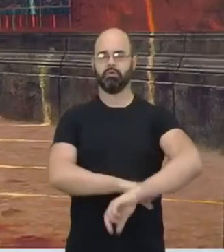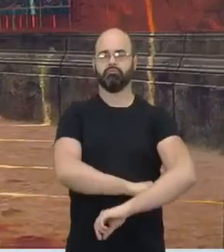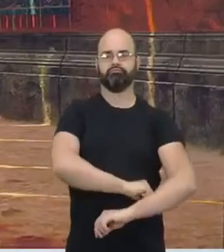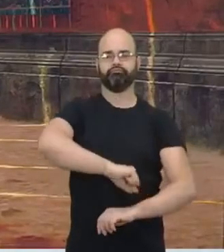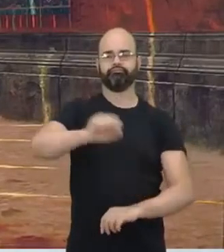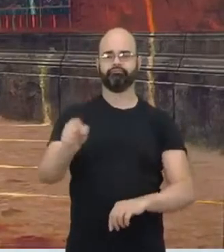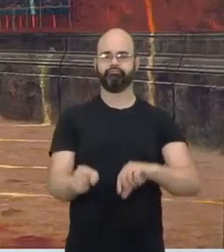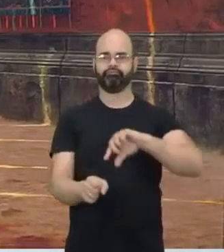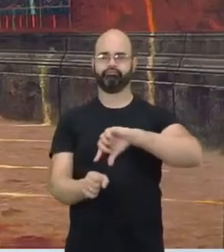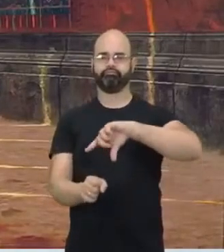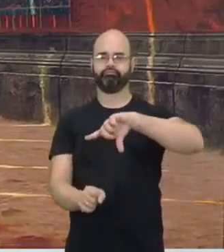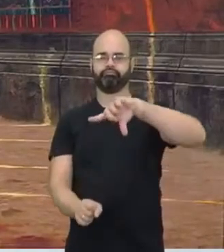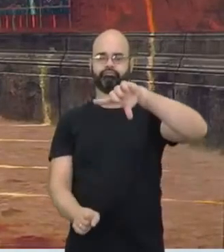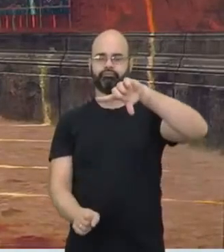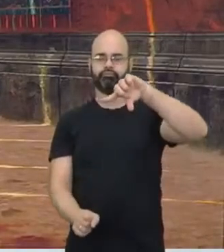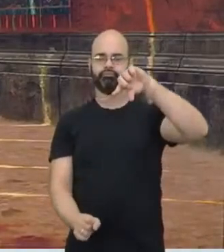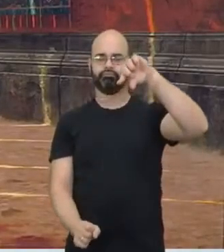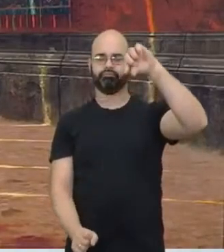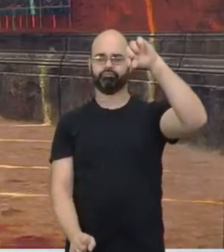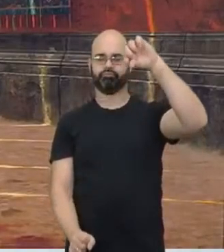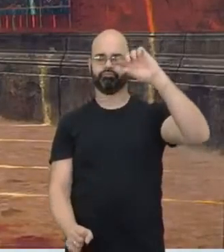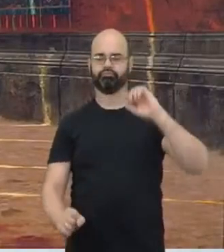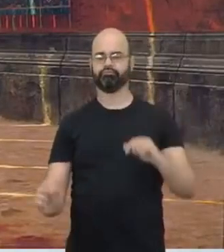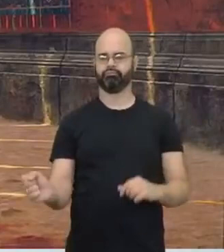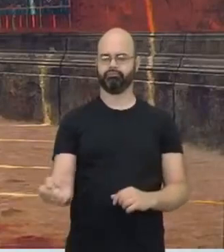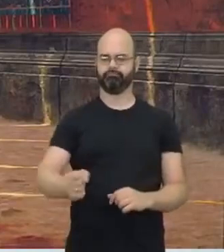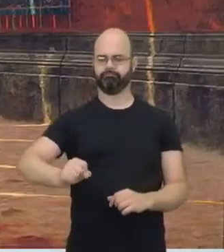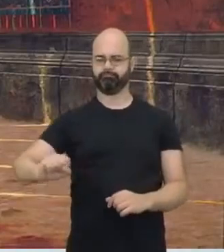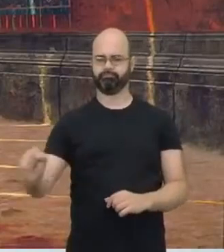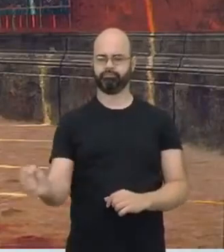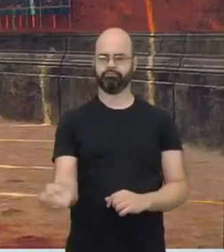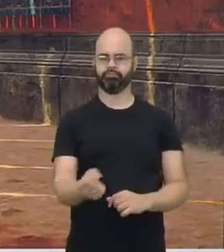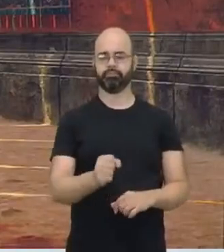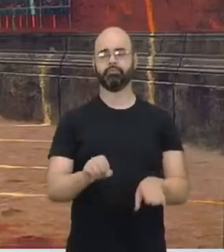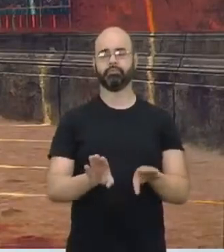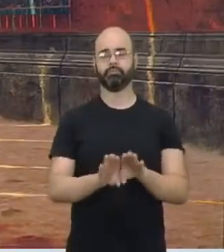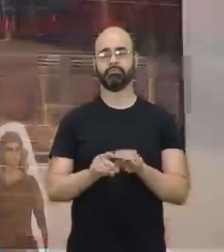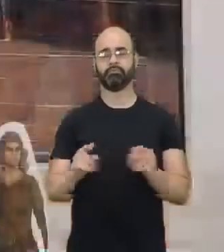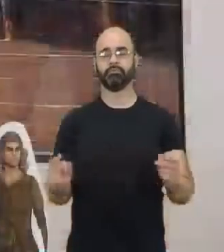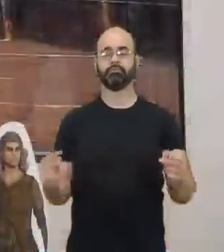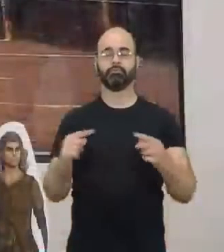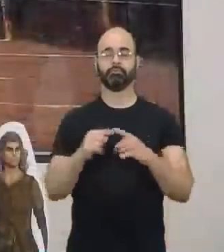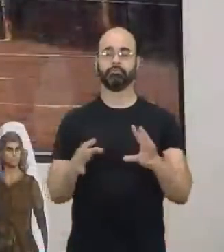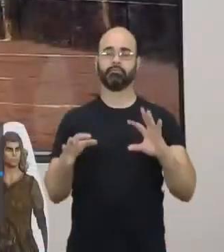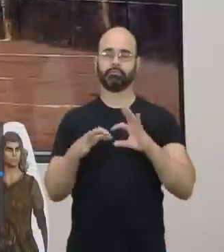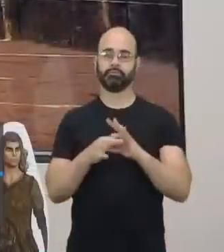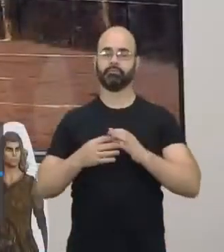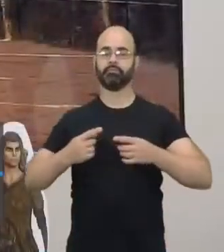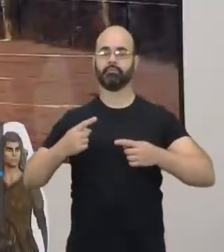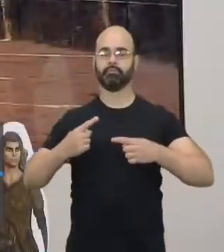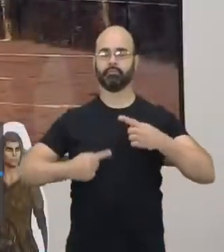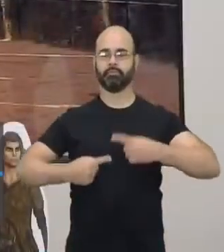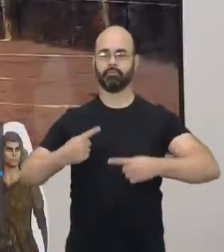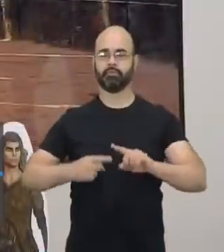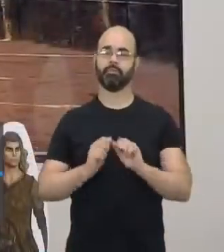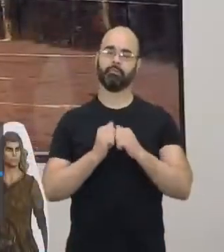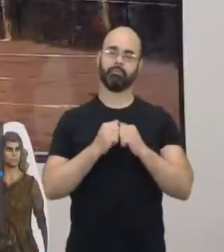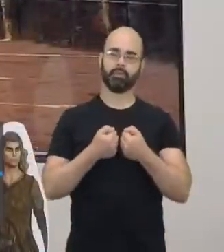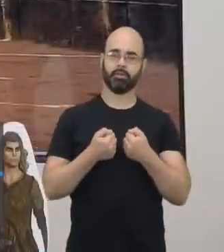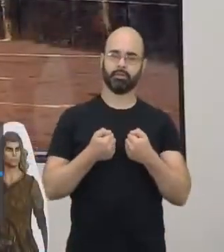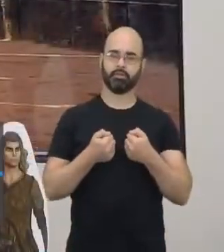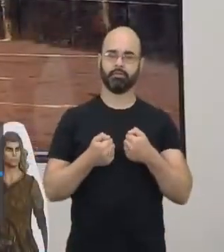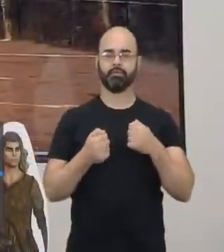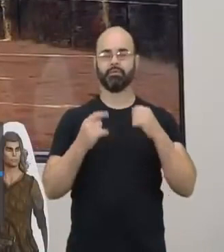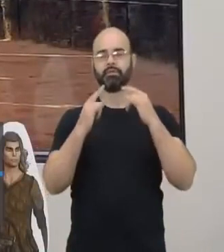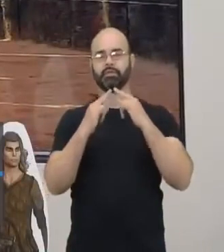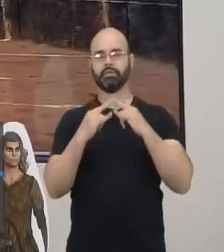aí o Pro Paulo Henrique disse assim, ó, está ligado também à política do pão e circo, onde as lutas eram distrações aos trabalhadores